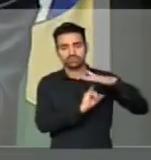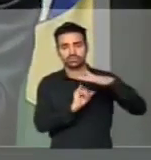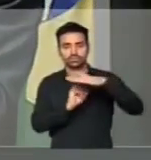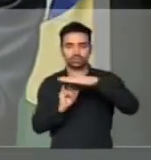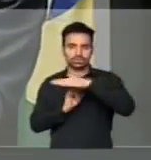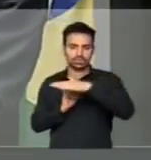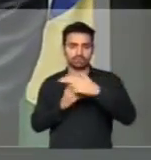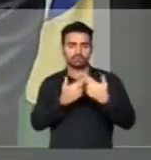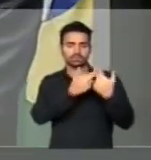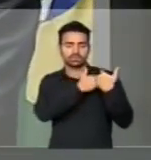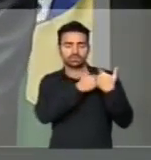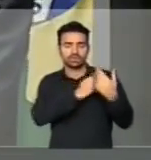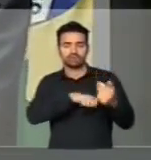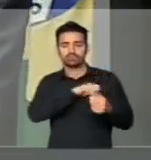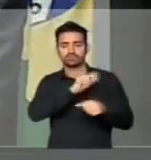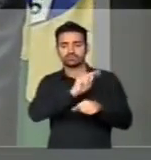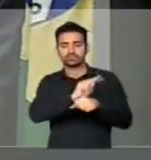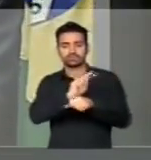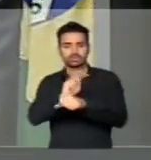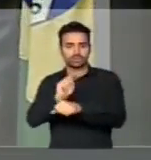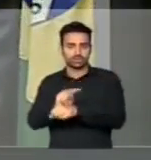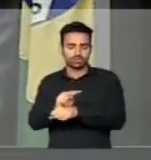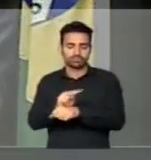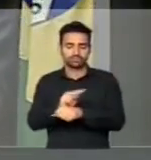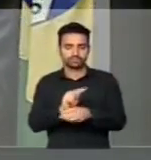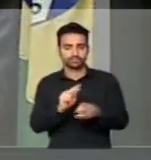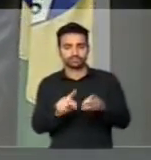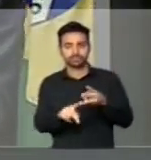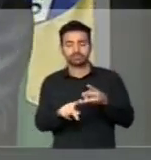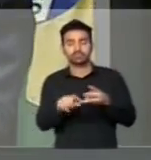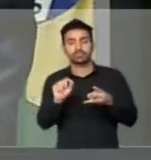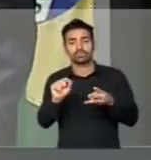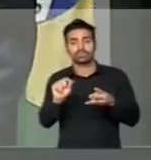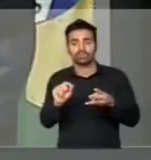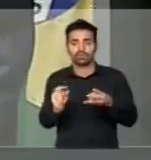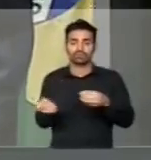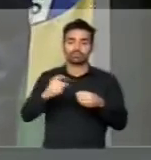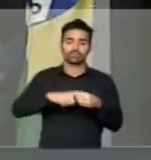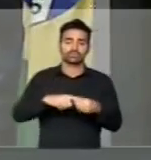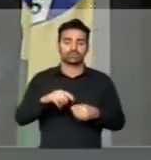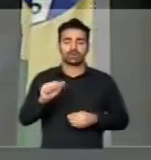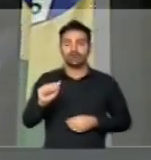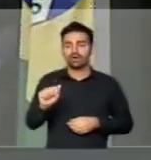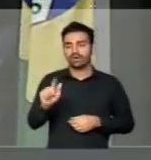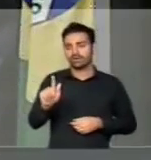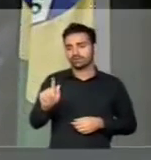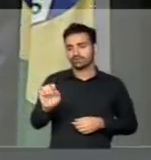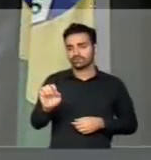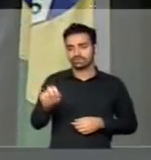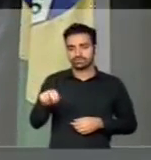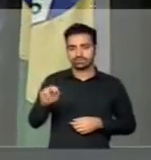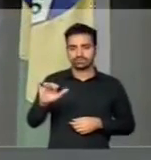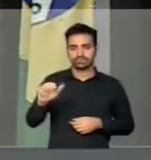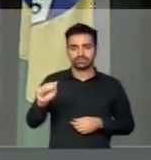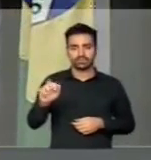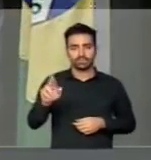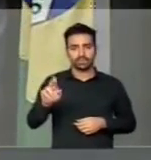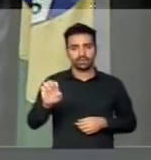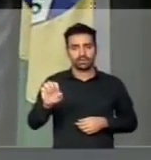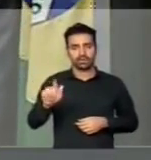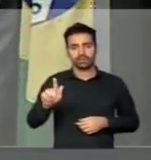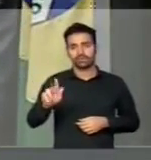de fiscalização e controle e a recuperação das agências reguladoras. Não